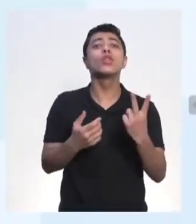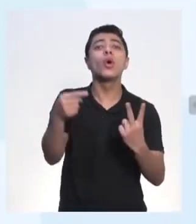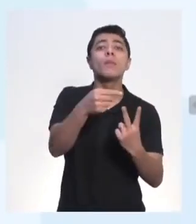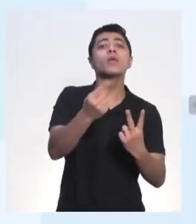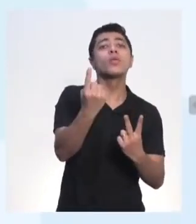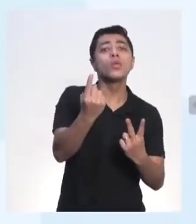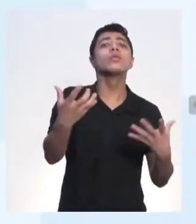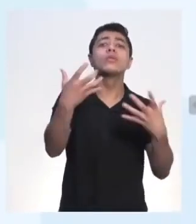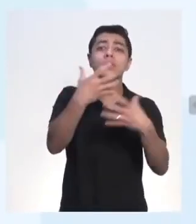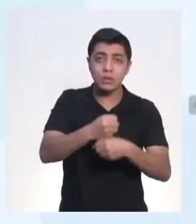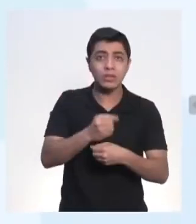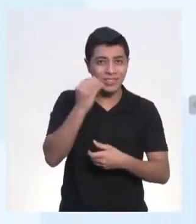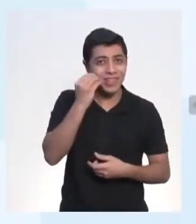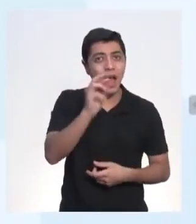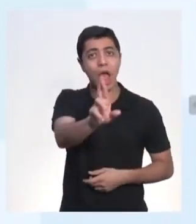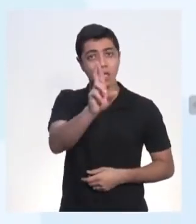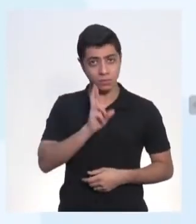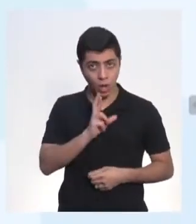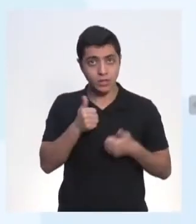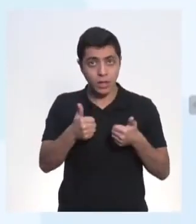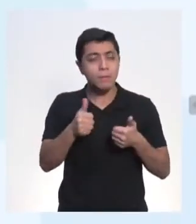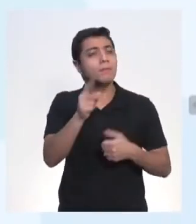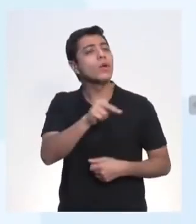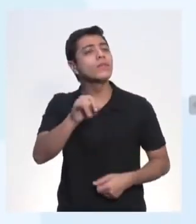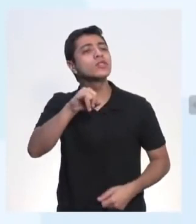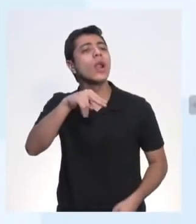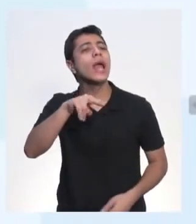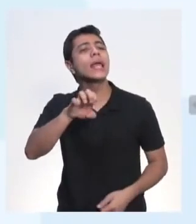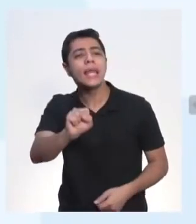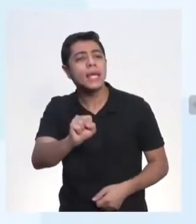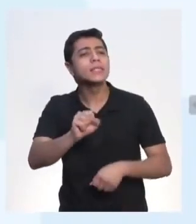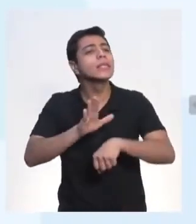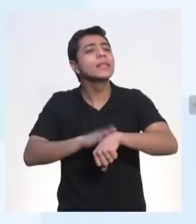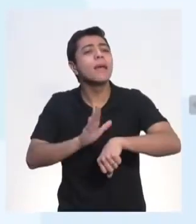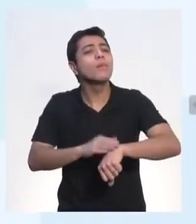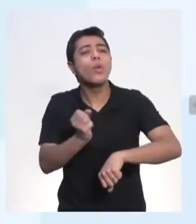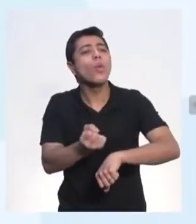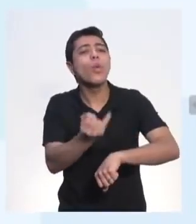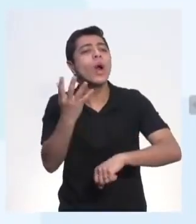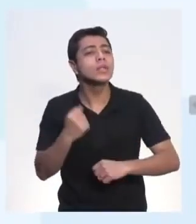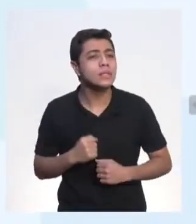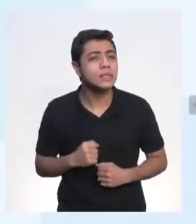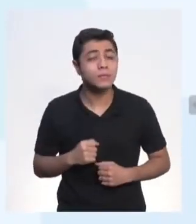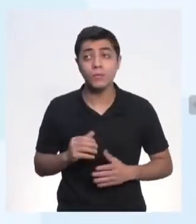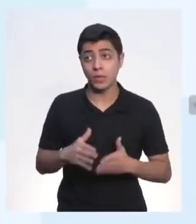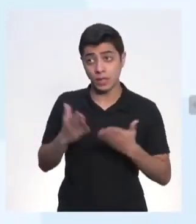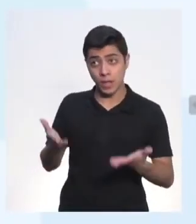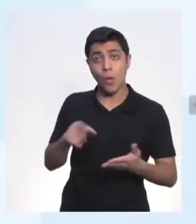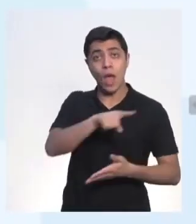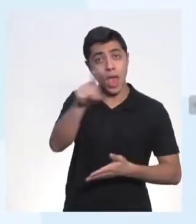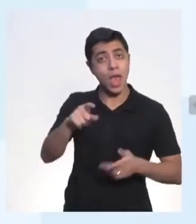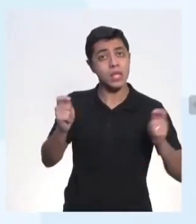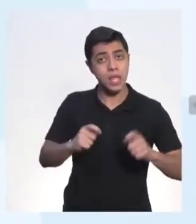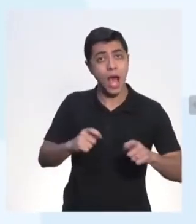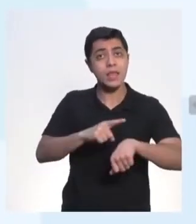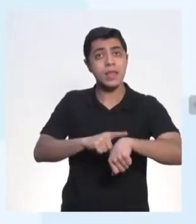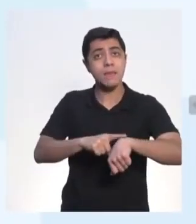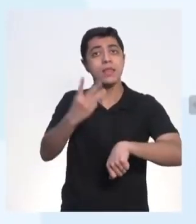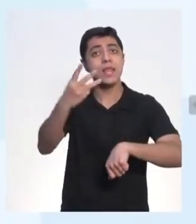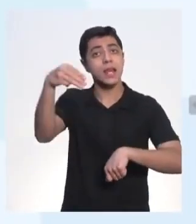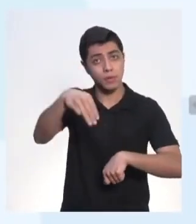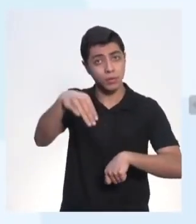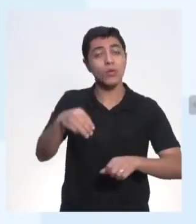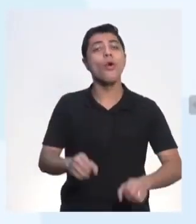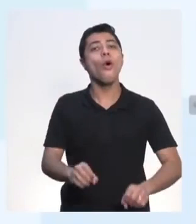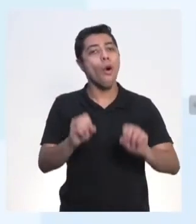bom? Professora Inês, quanto tempo eles têm para responder esses pares ordenados aí para mim? Professora Roberta, eles terão 3 minutos.